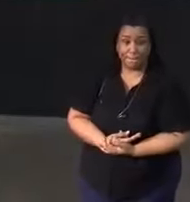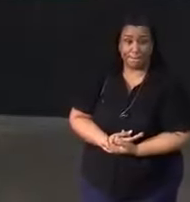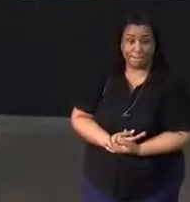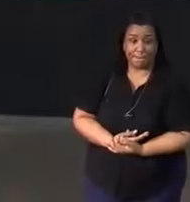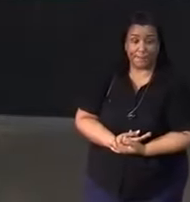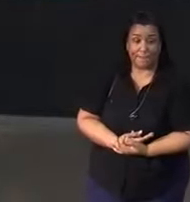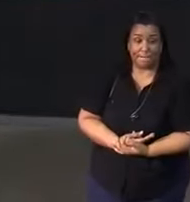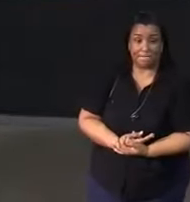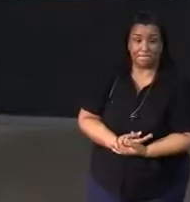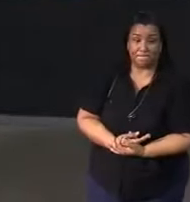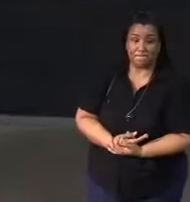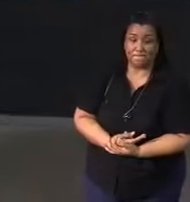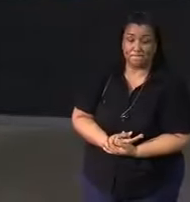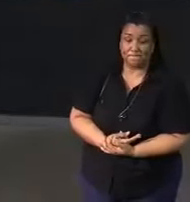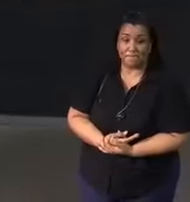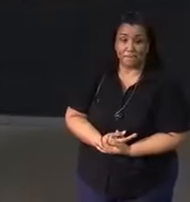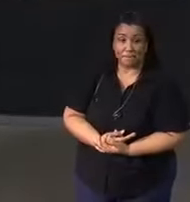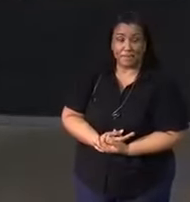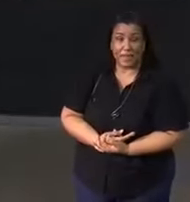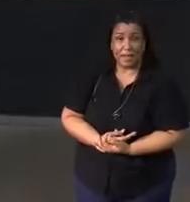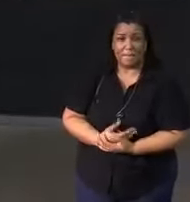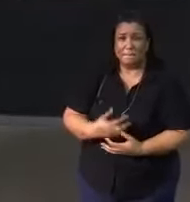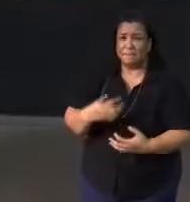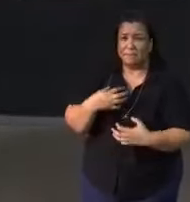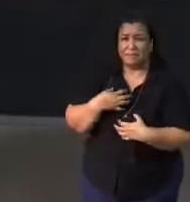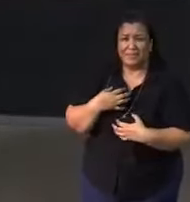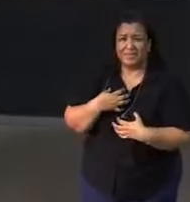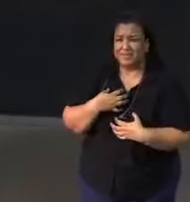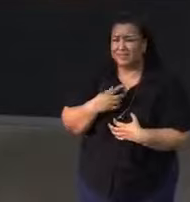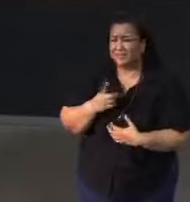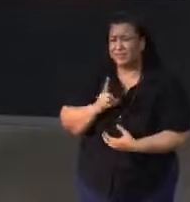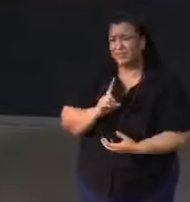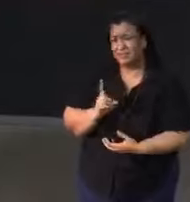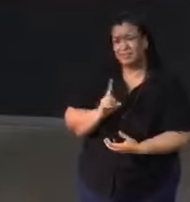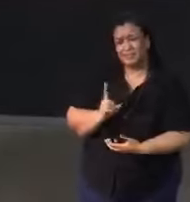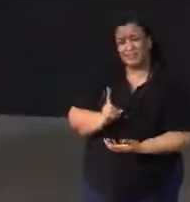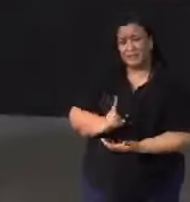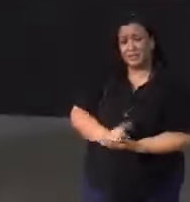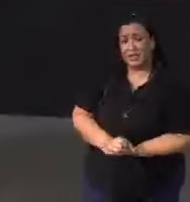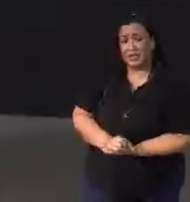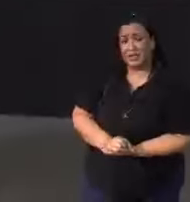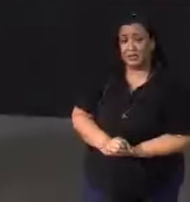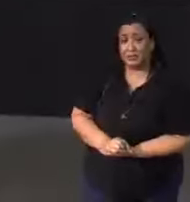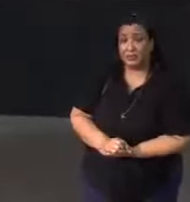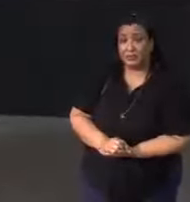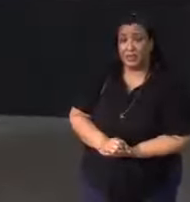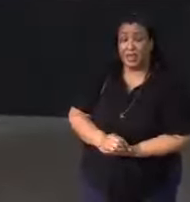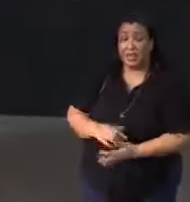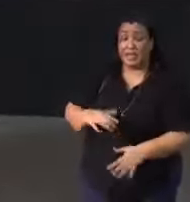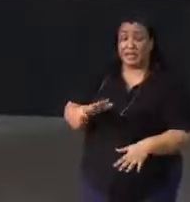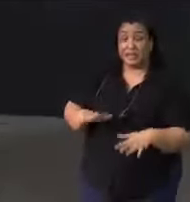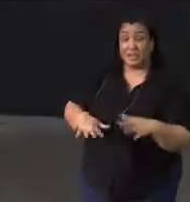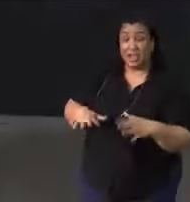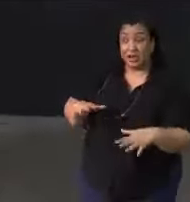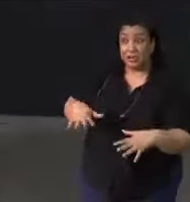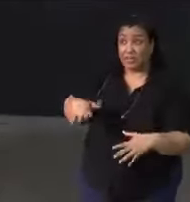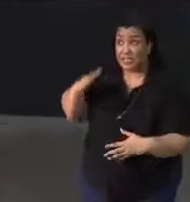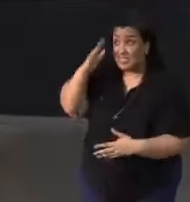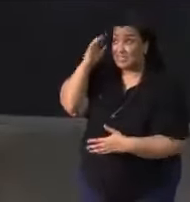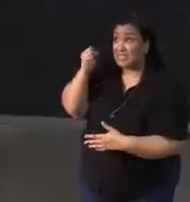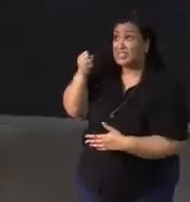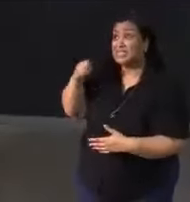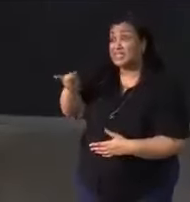Não, irmão. Você não precisa sentir para crer. E talvez crendo você possa